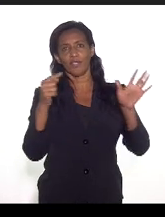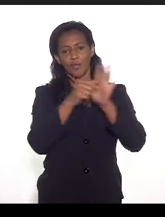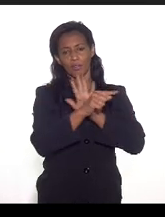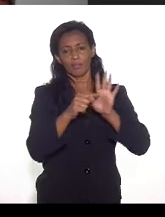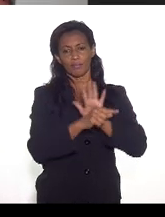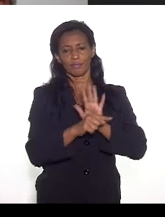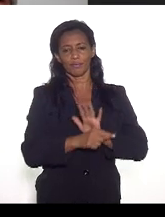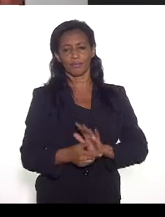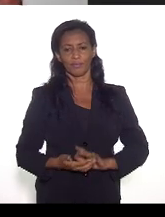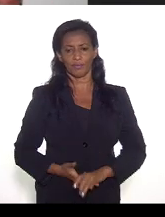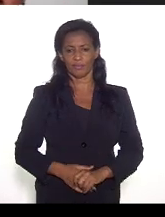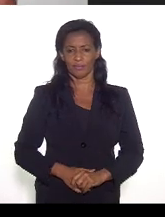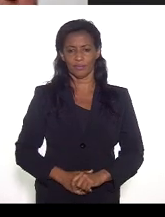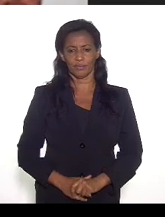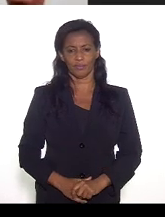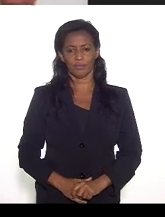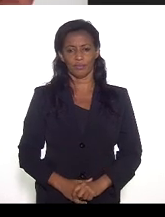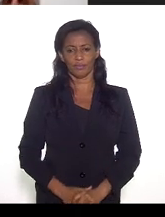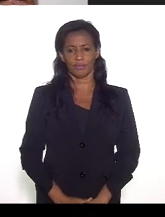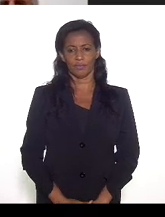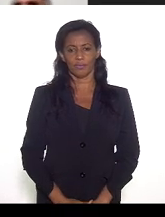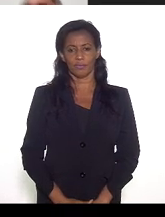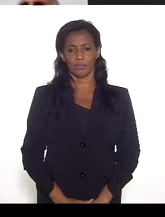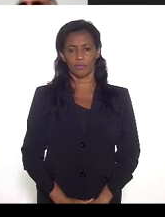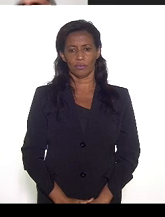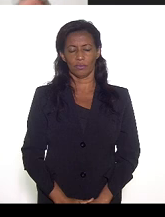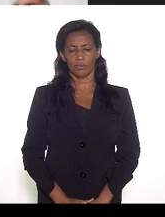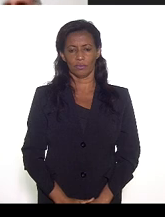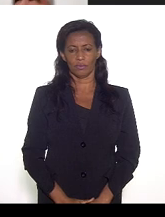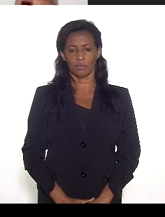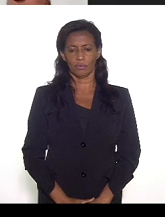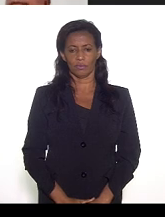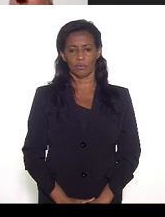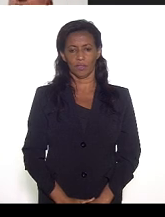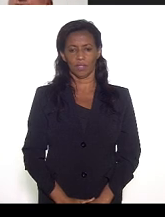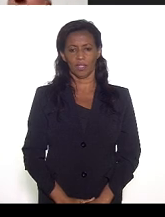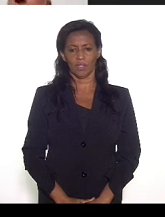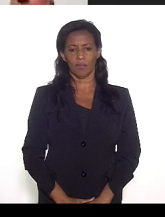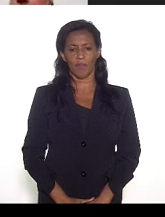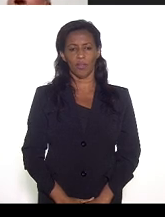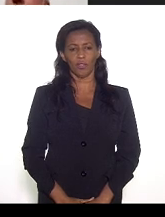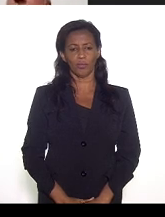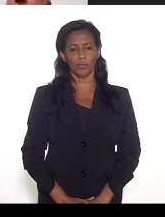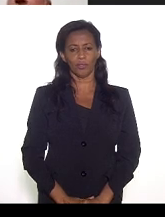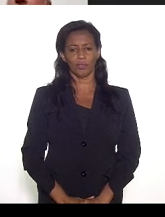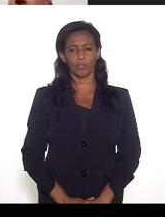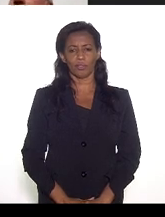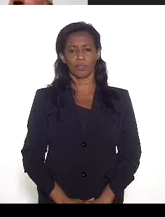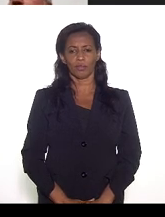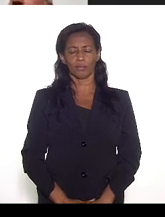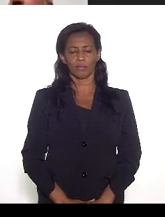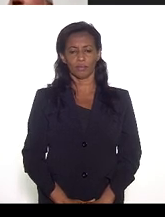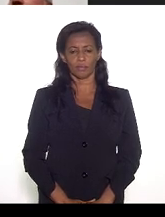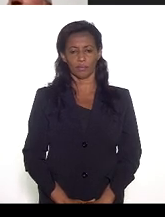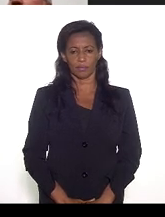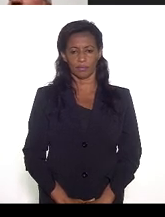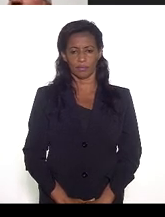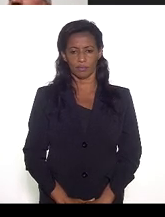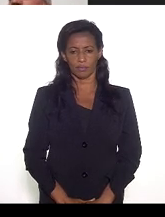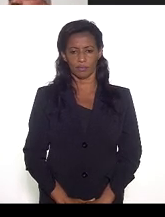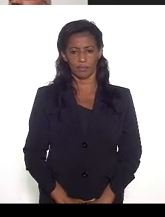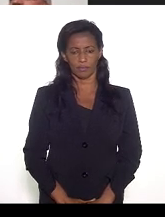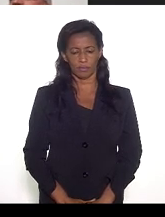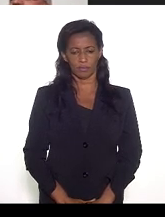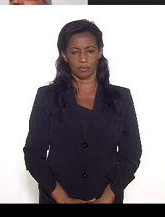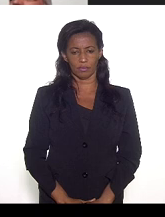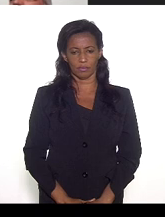Ah, com certeza. Então, vamos lá. Para poder finalizar o bloco das perguntas. Não, sou